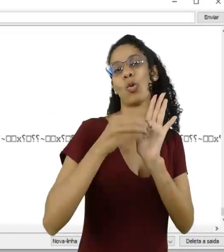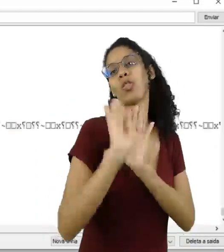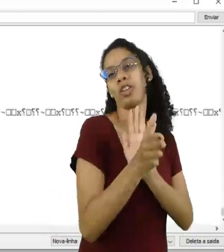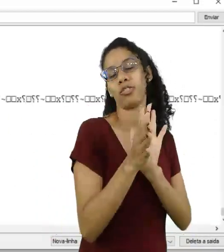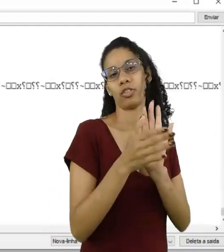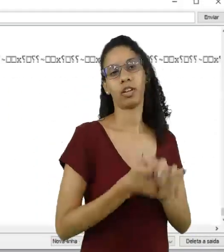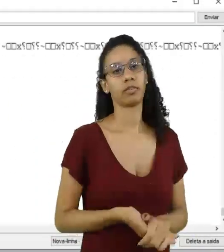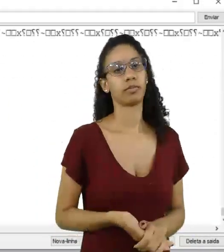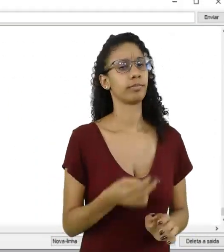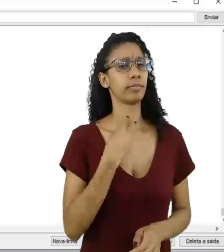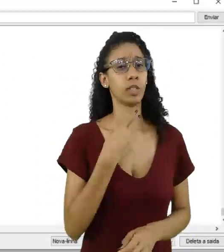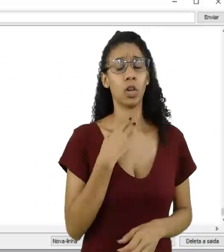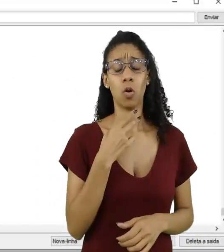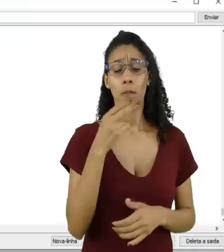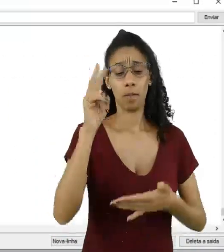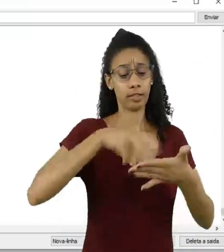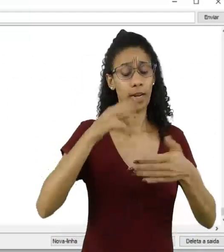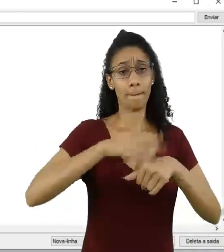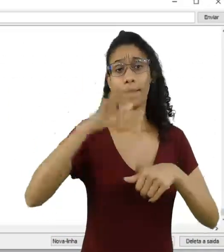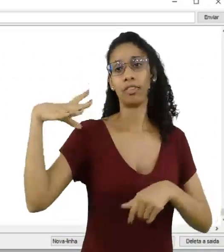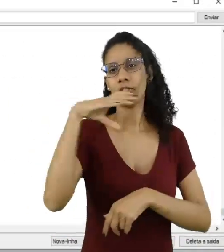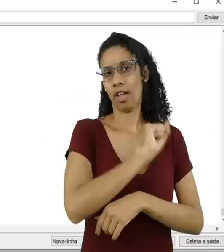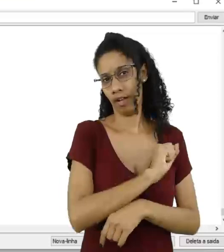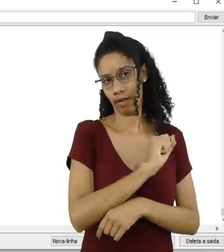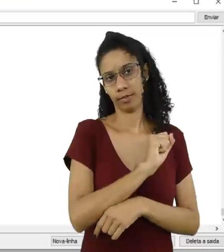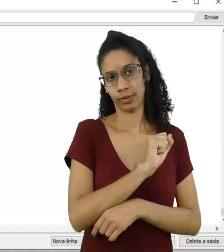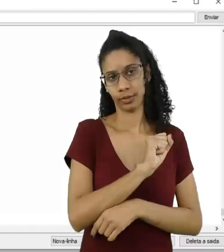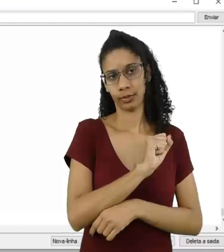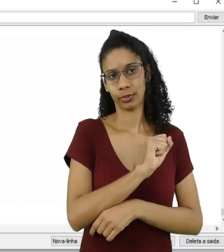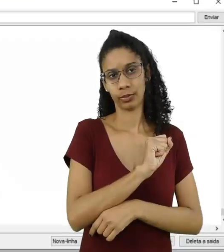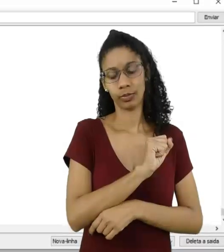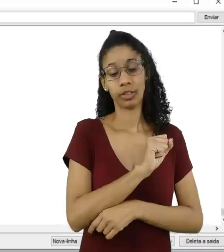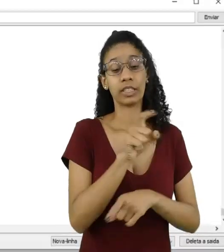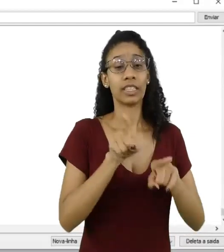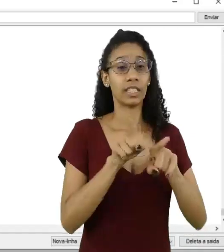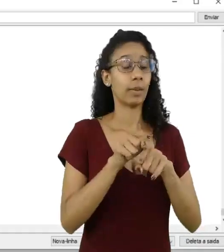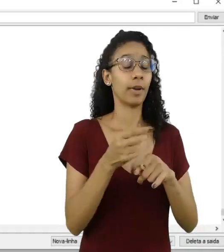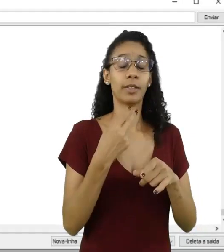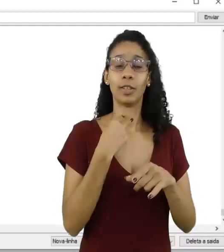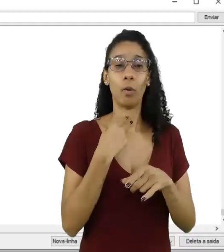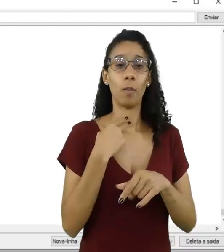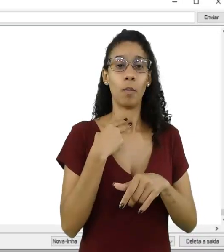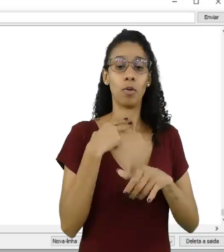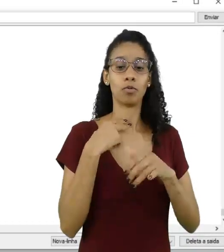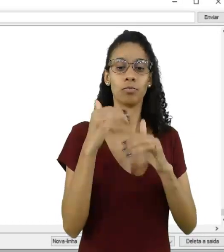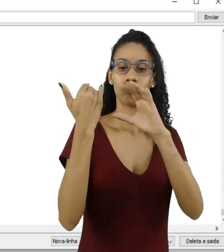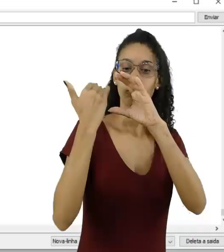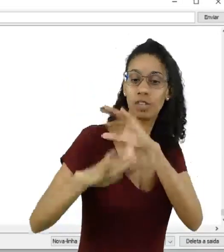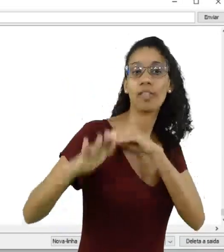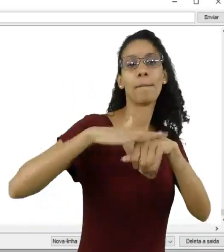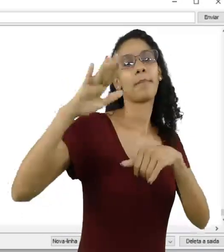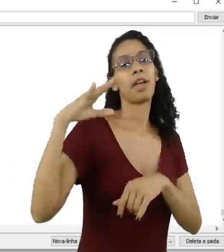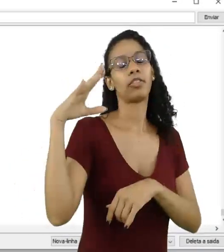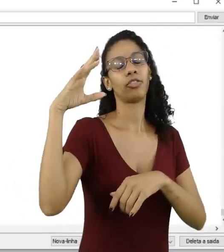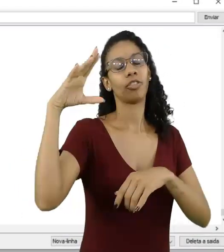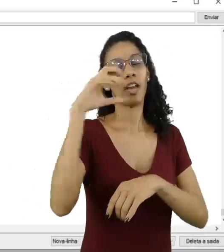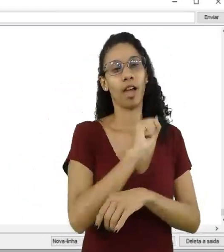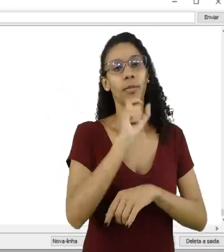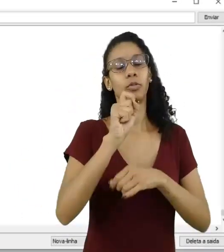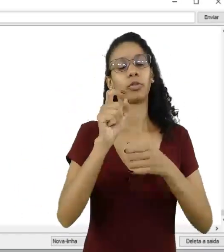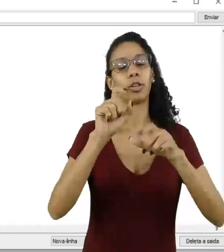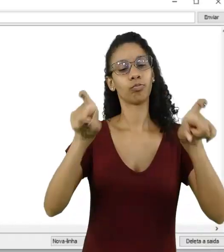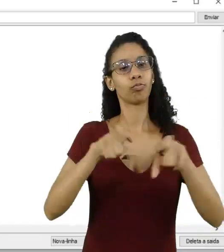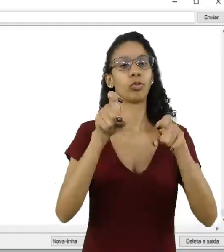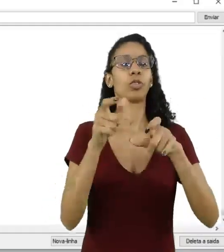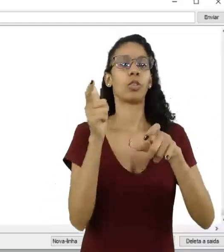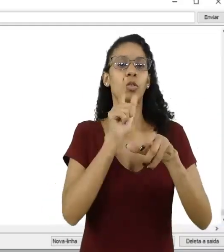aqui. Eu não posso ler mais rápido do que eu estou recebendo, da mesma forma que eu não posso enviar mais rápido do que o meu computador vai ler. Tá? Tem que